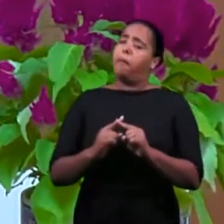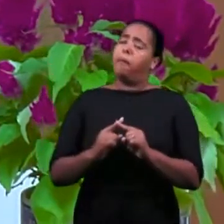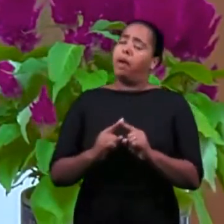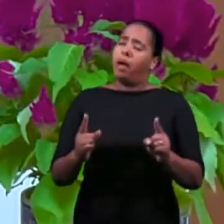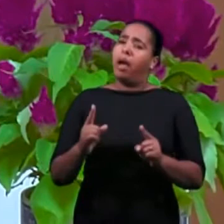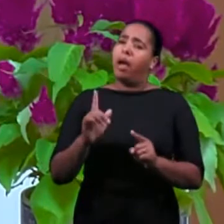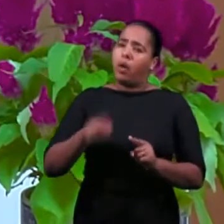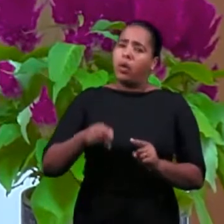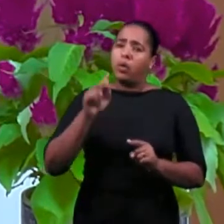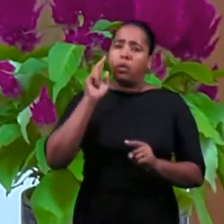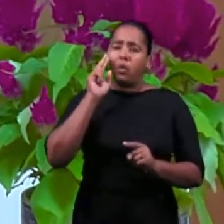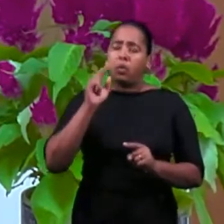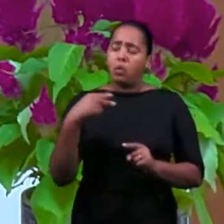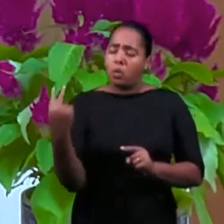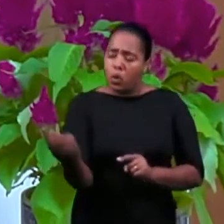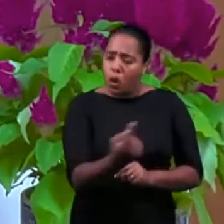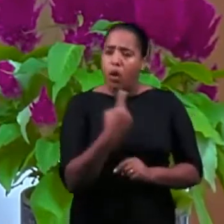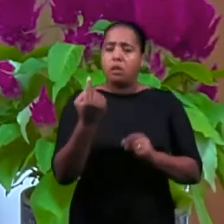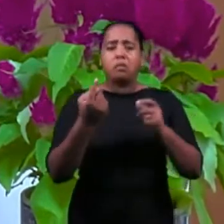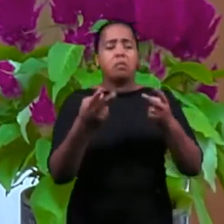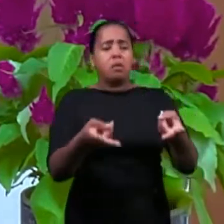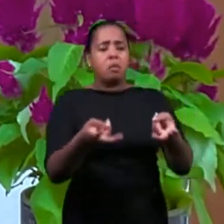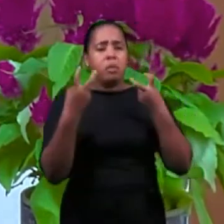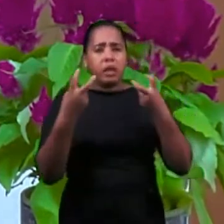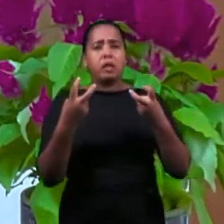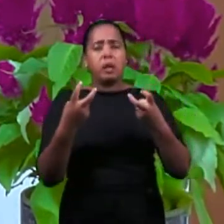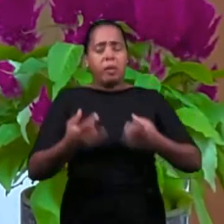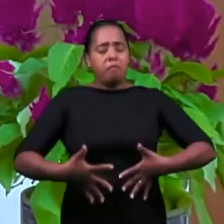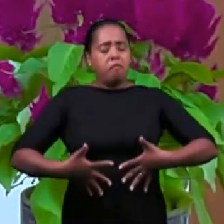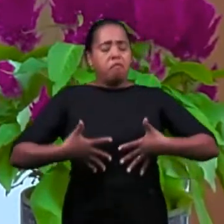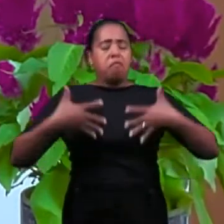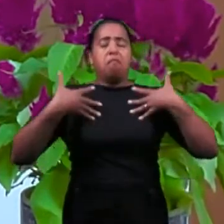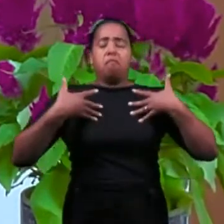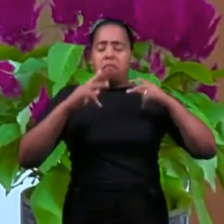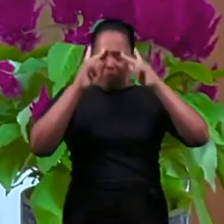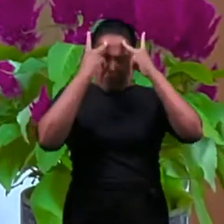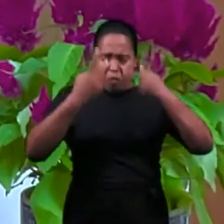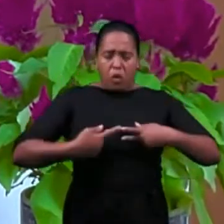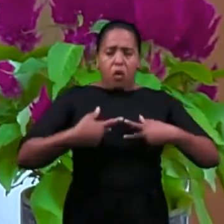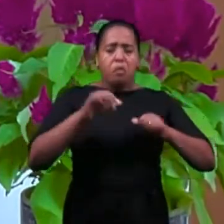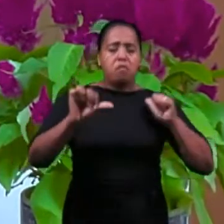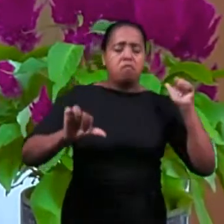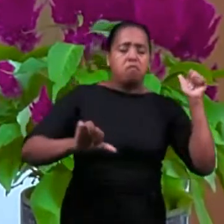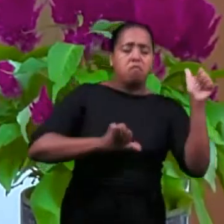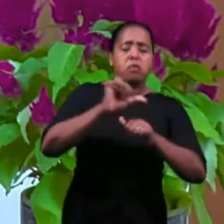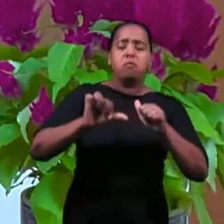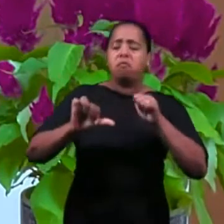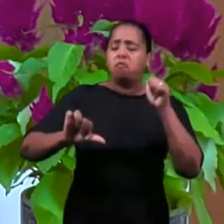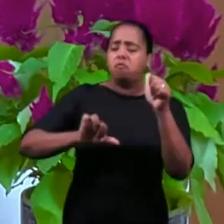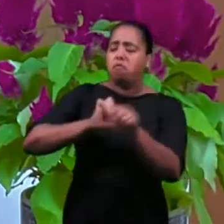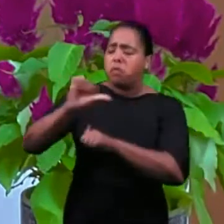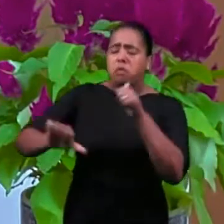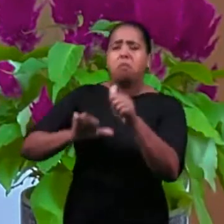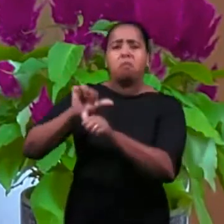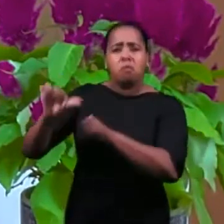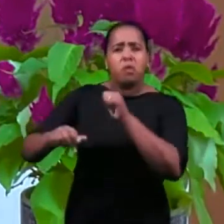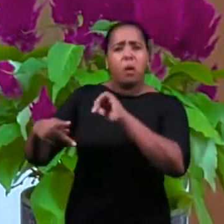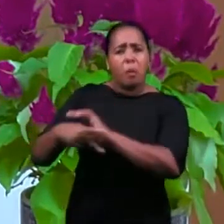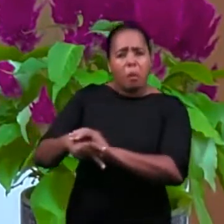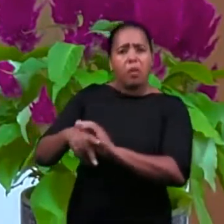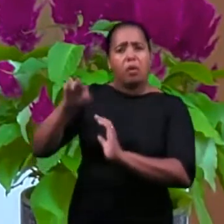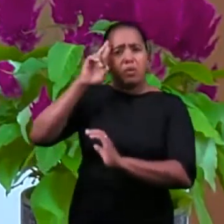a vaidade do homem. É mudando as coisas do Senhor,